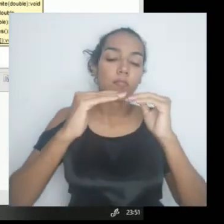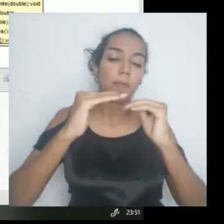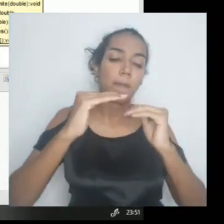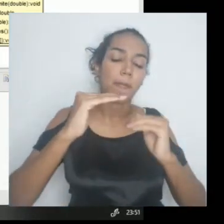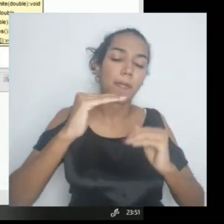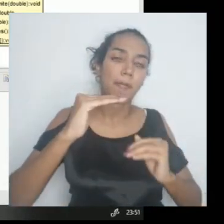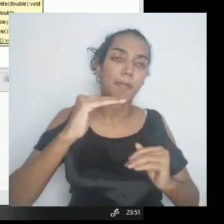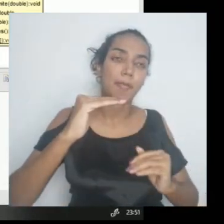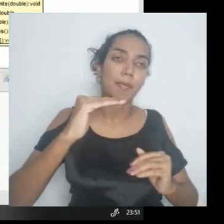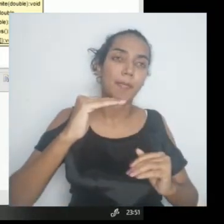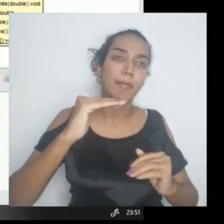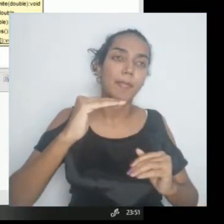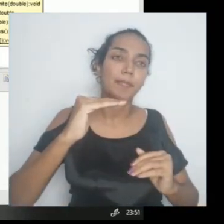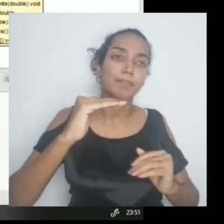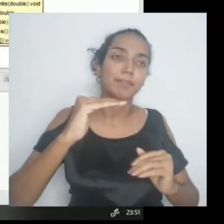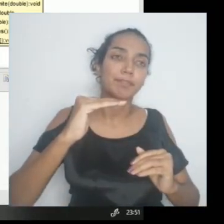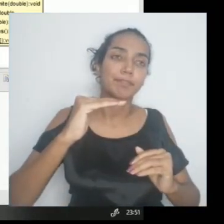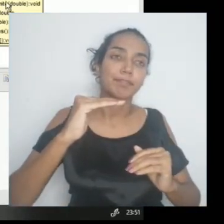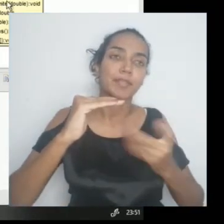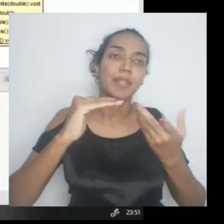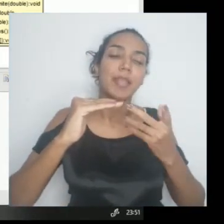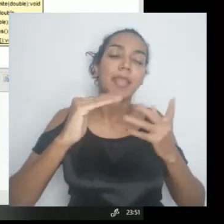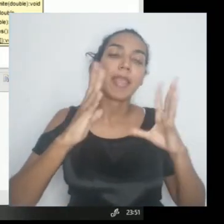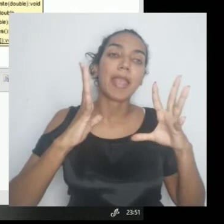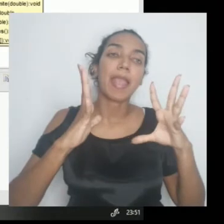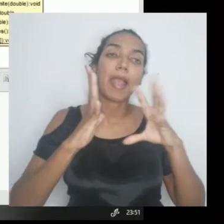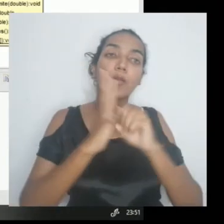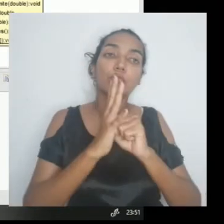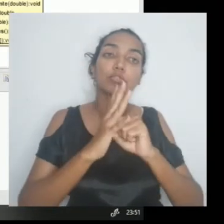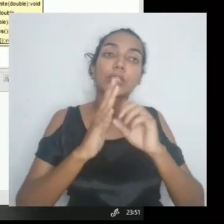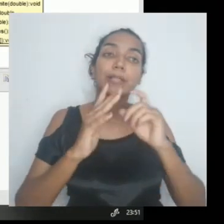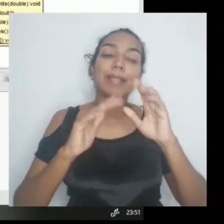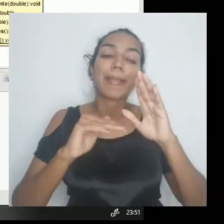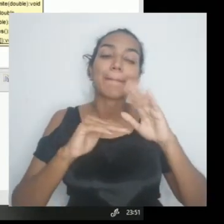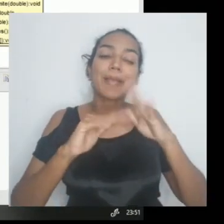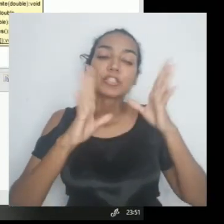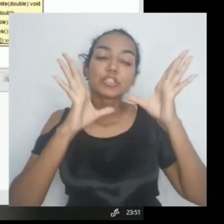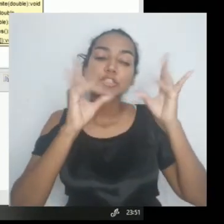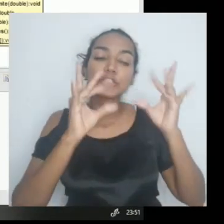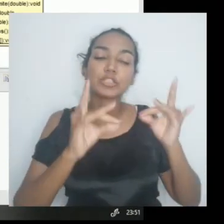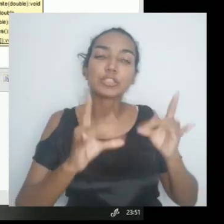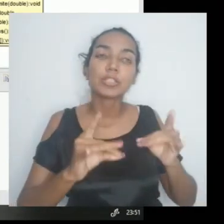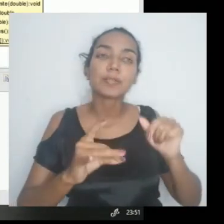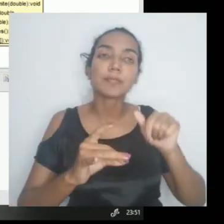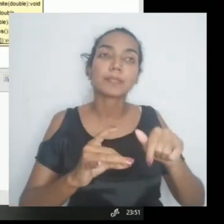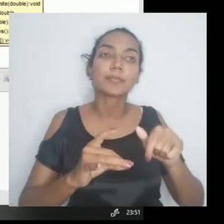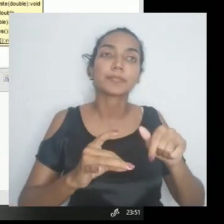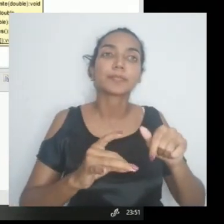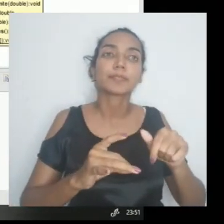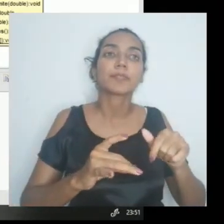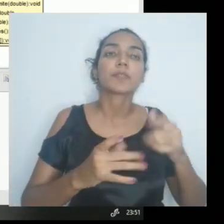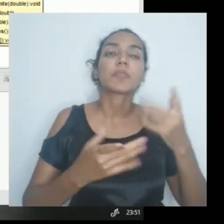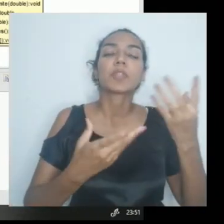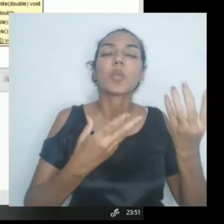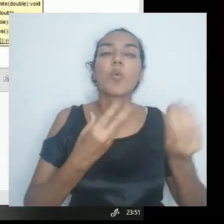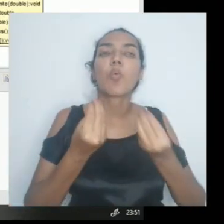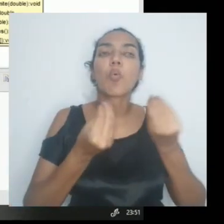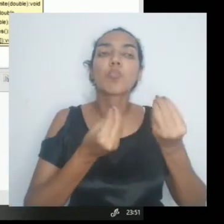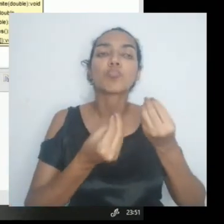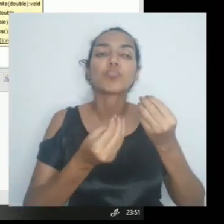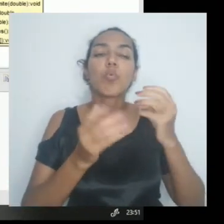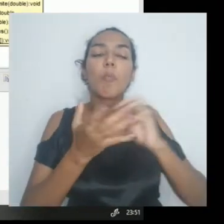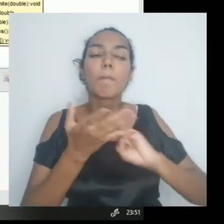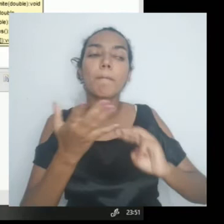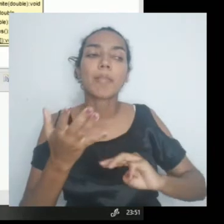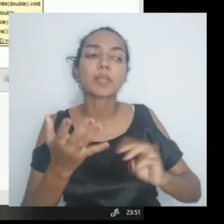genérica. Certo? E o que é que eu faço no método debitar? Nada mais do que, se o valor for menor, o valor a ser debitado for menor do que o